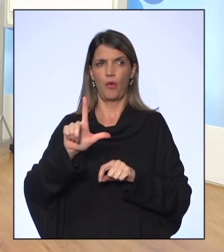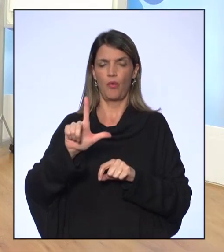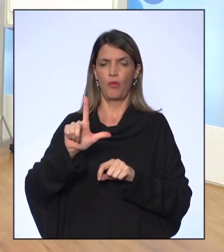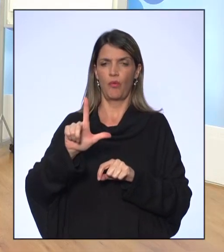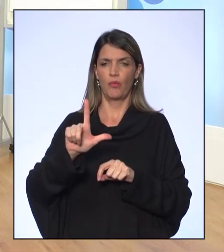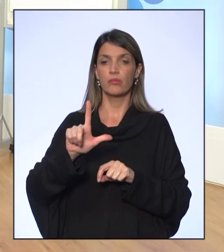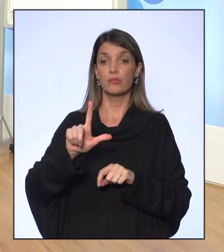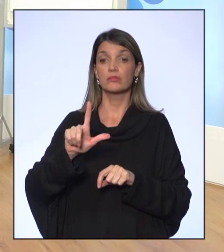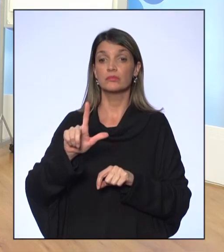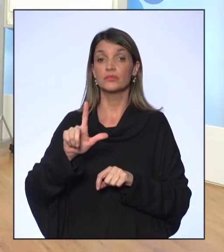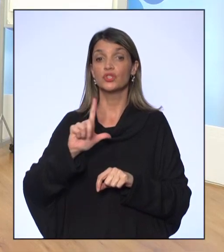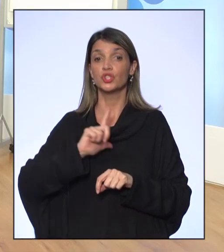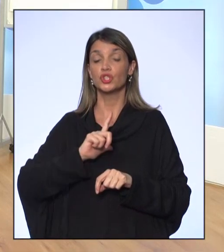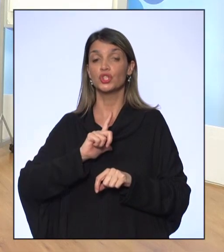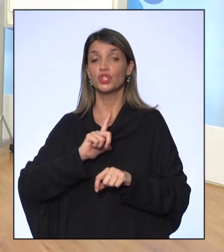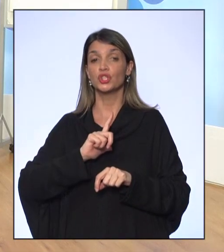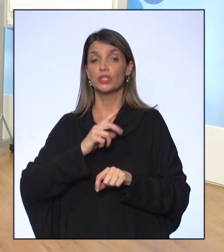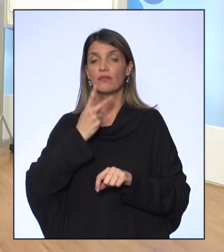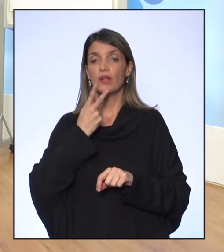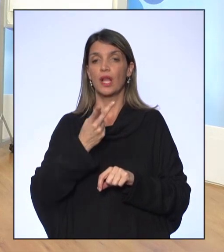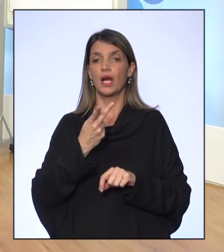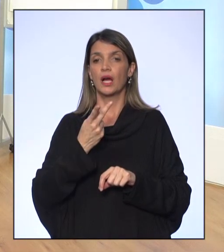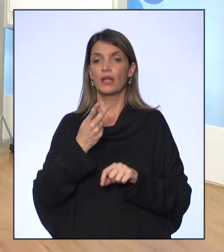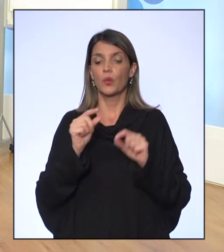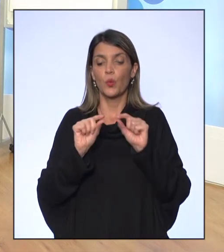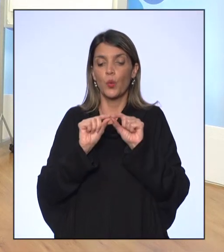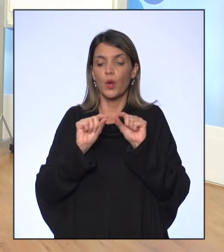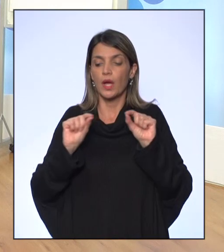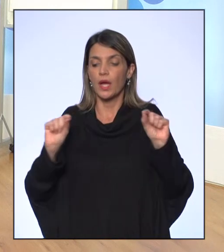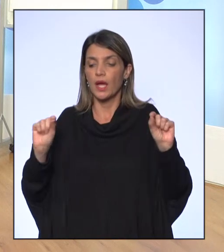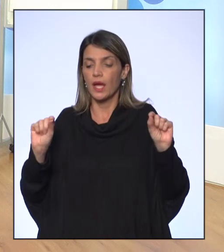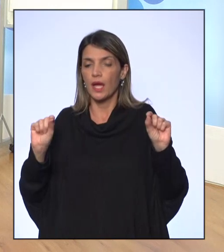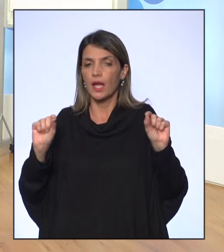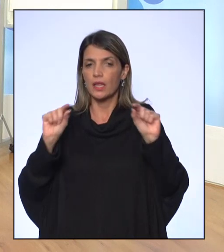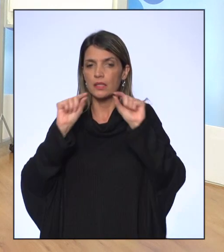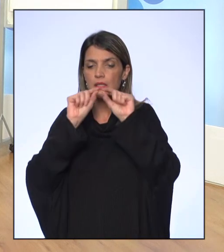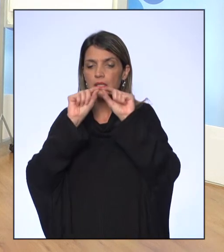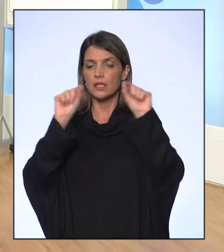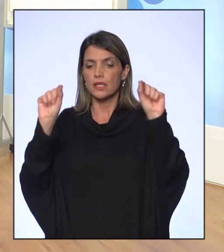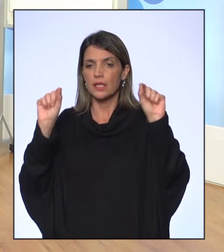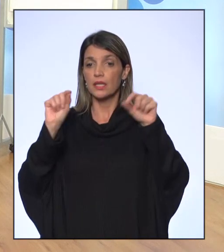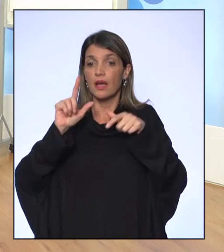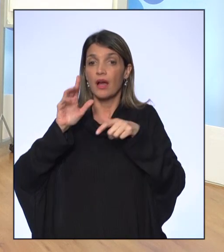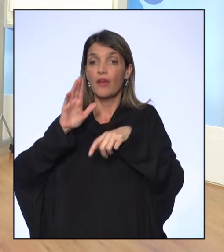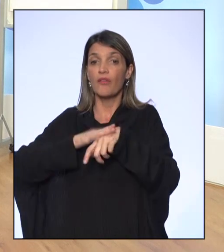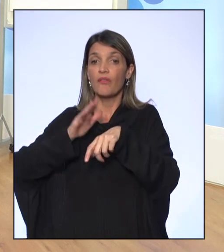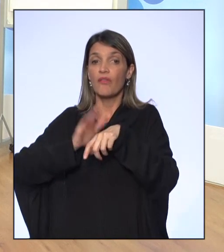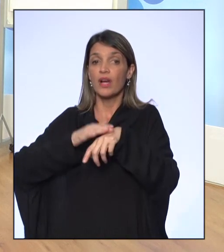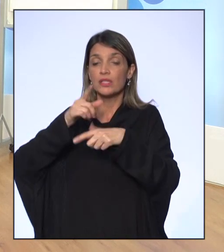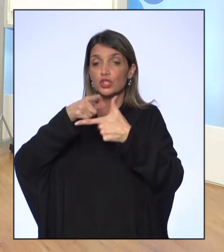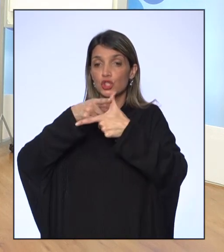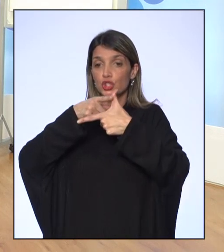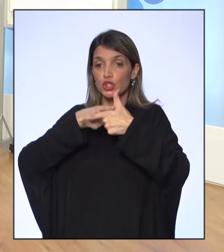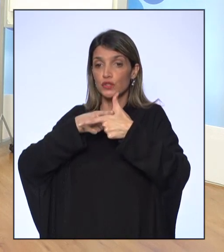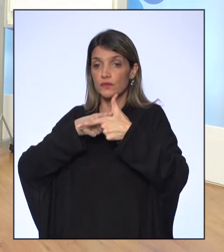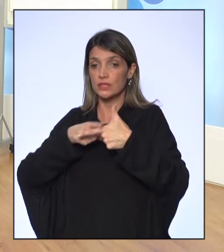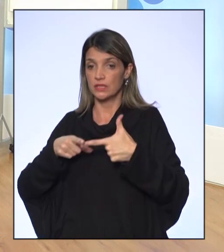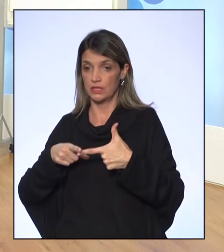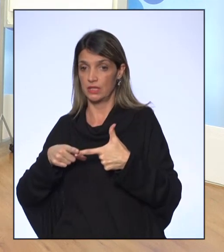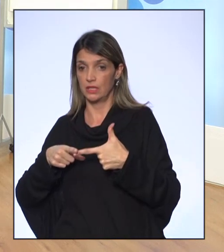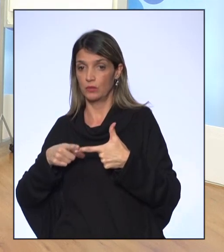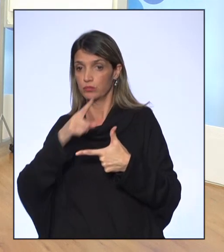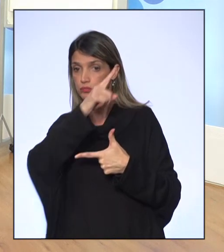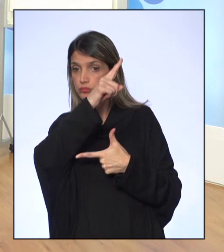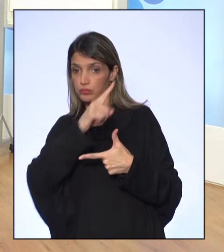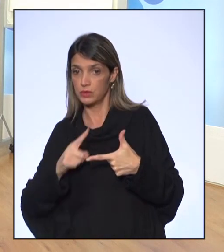havia comentado que se você pegar um segmento de reta, você pega aqueles dois segmentos e monta uma divisão. Isso Lembrando que é o mesmo. segmento da reta transversal, a